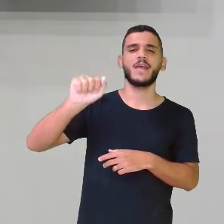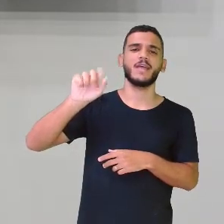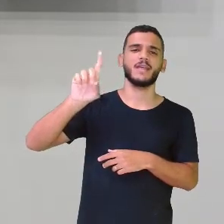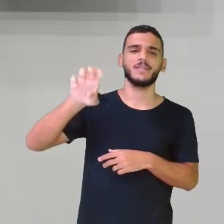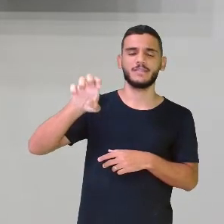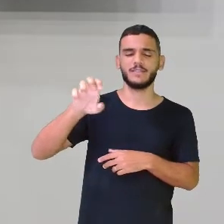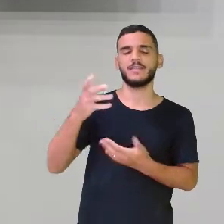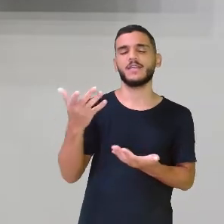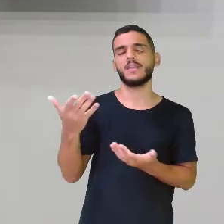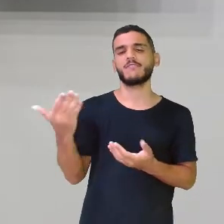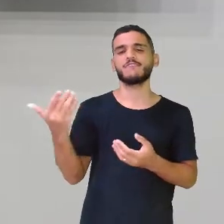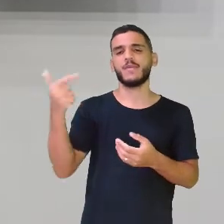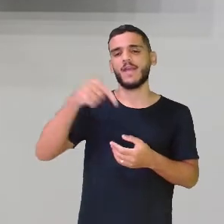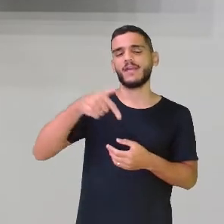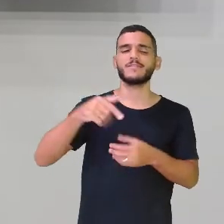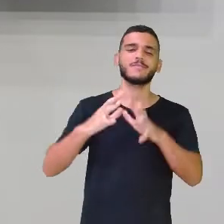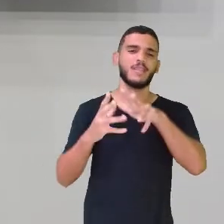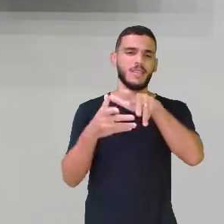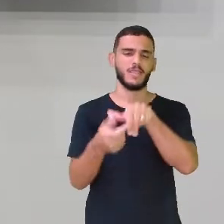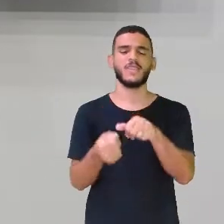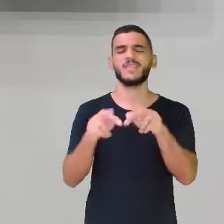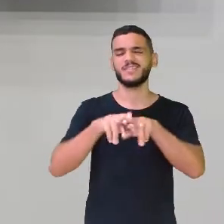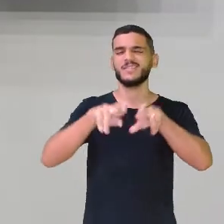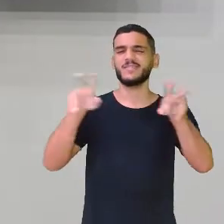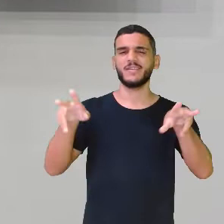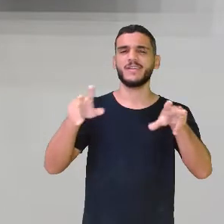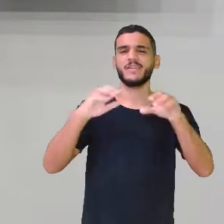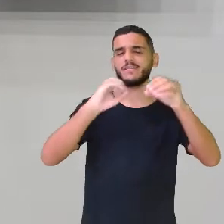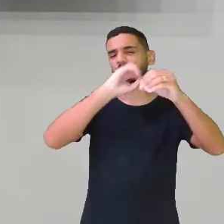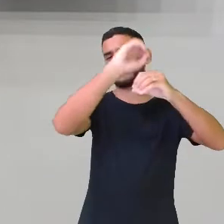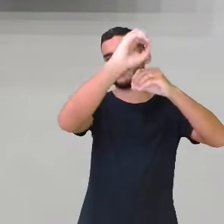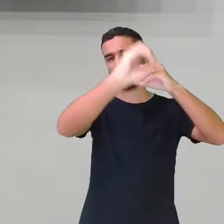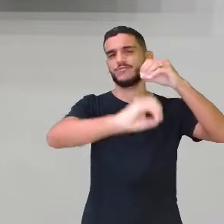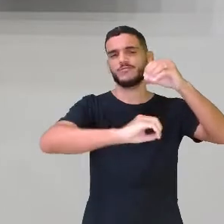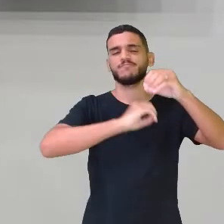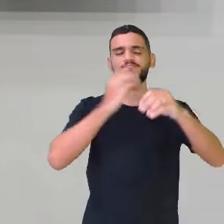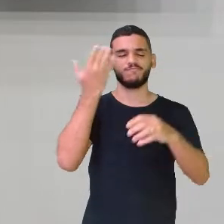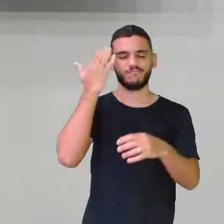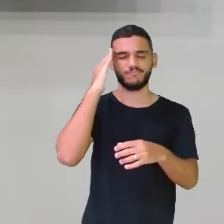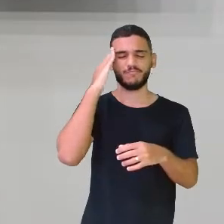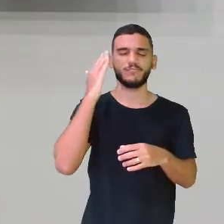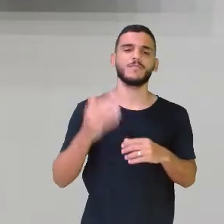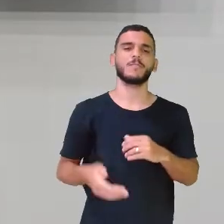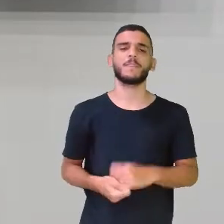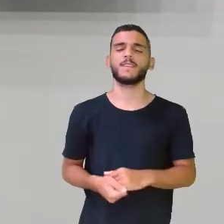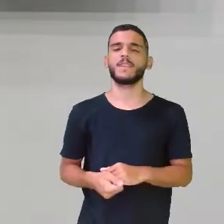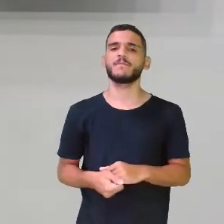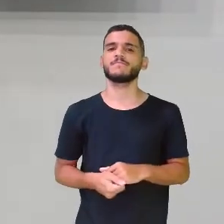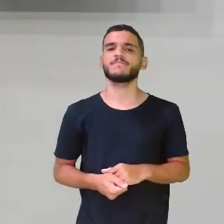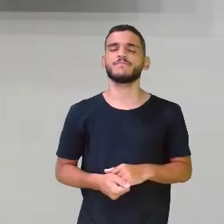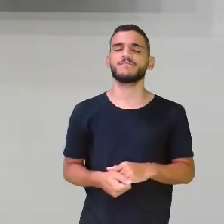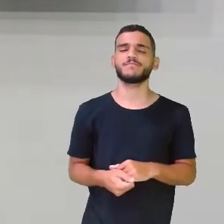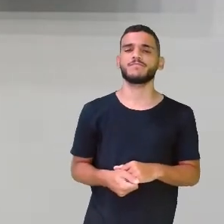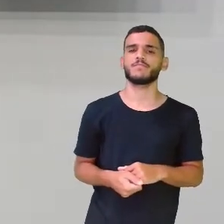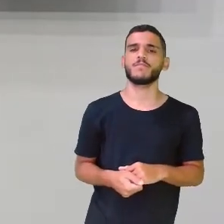gente fosse para o espaço, a gente diria que o peso variou. A massa não, beleza?